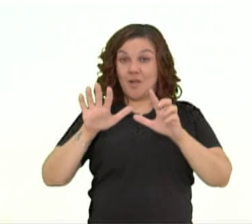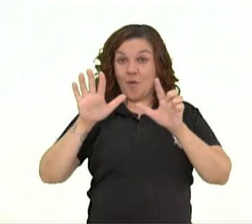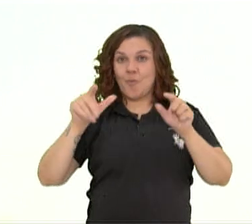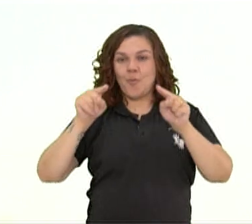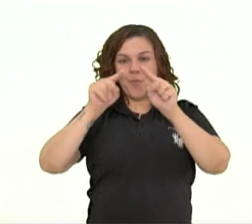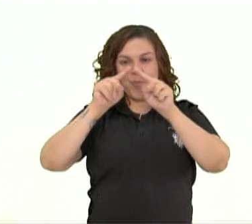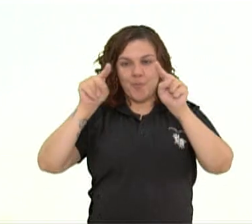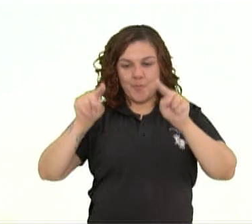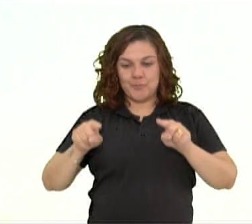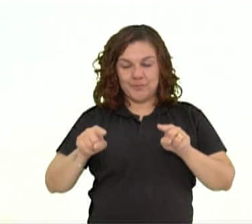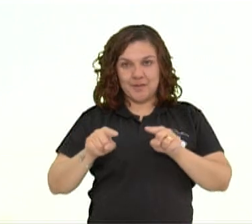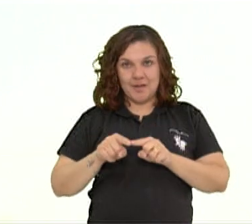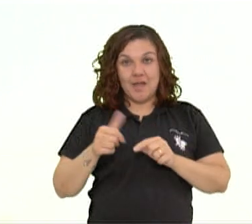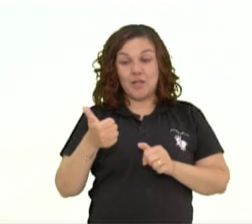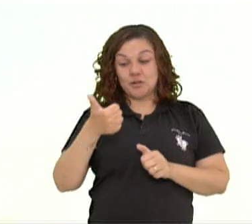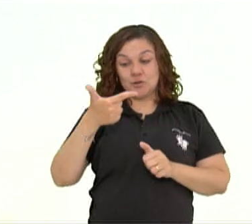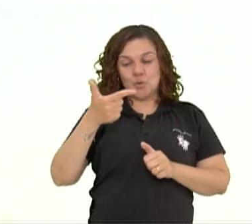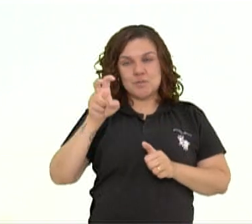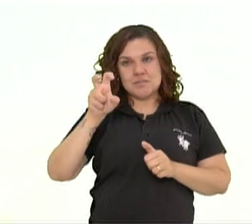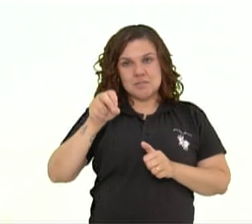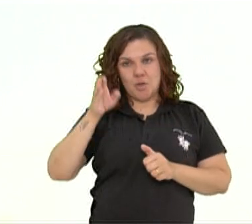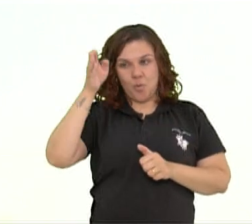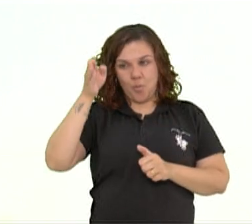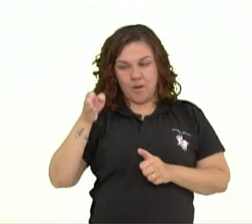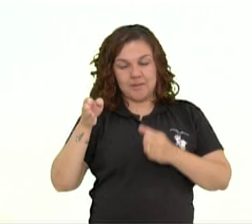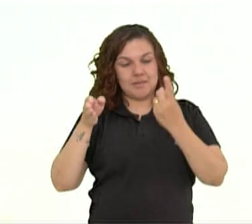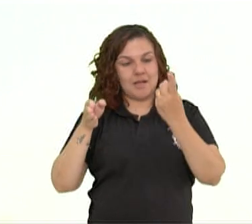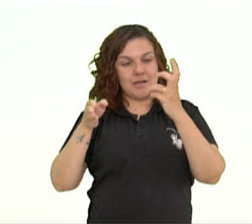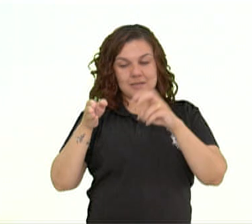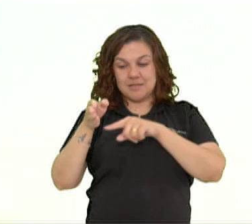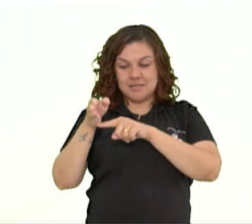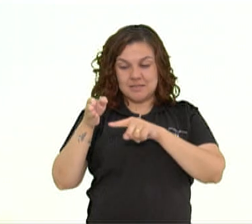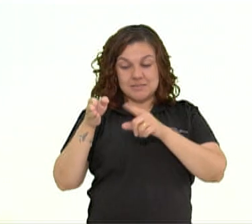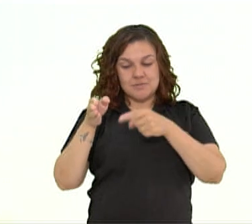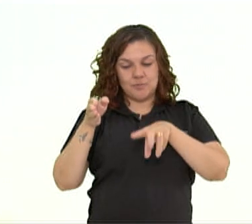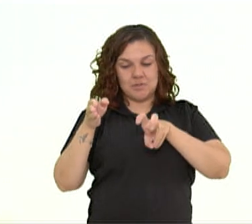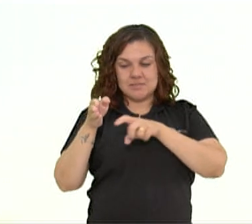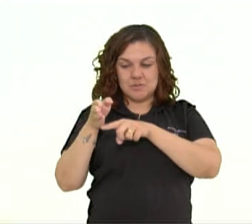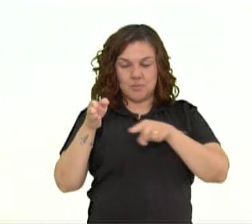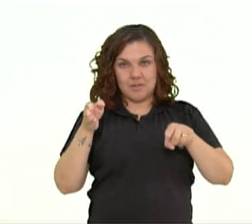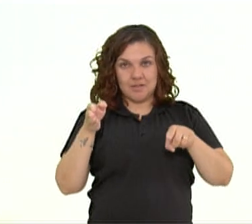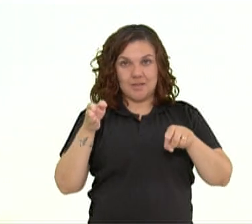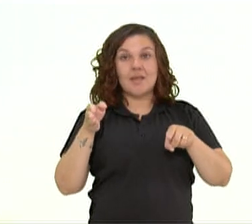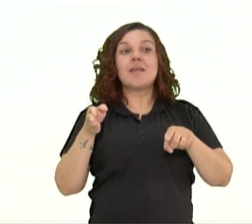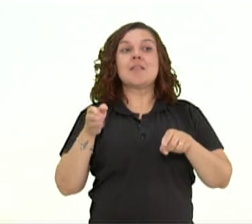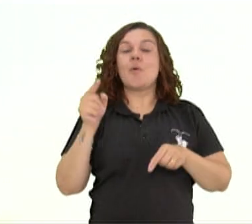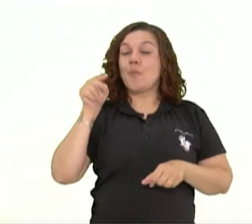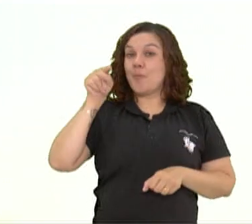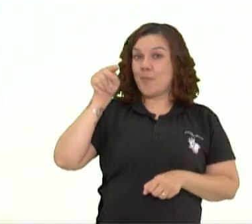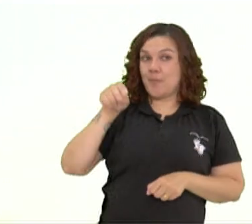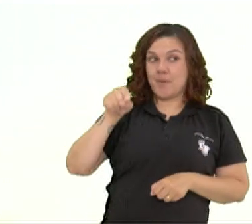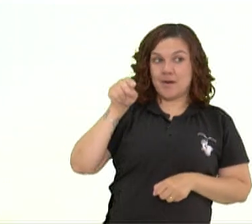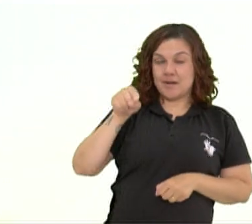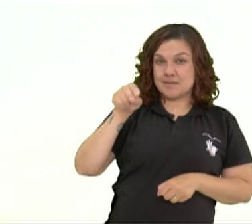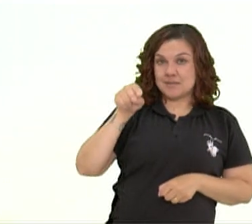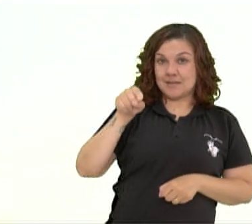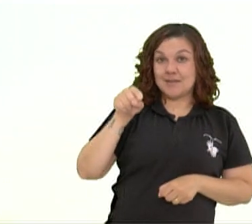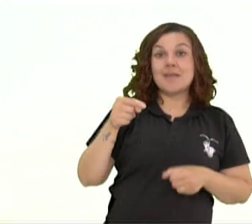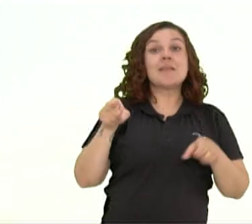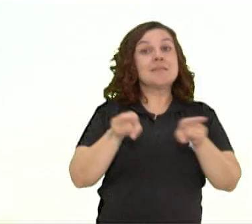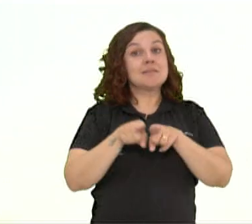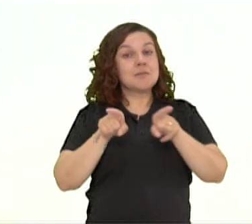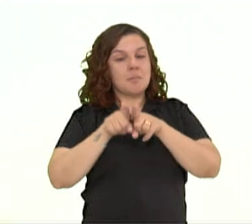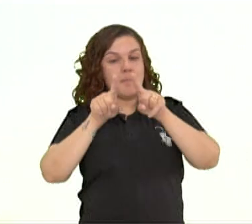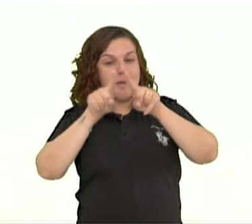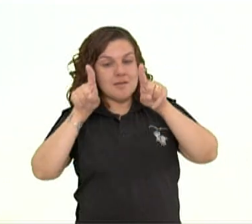do Paulo é 12,50 por 15,5. E tem 169 metros quadrados de área. E esse terreno vai ter a mesma